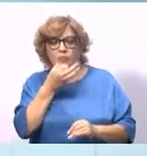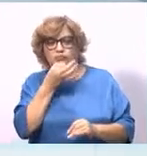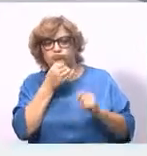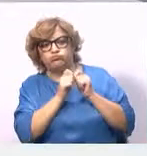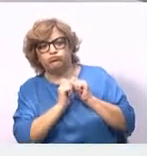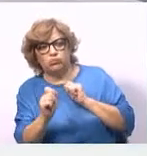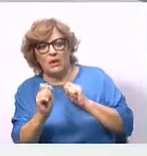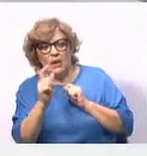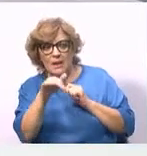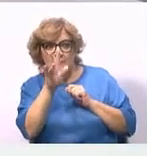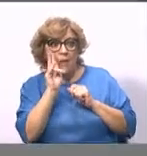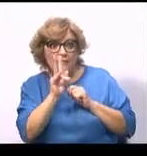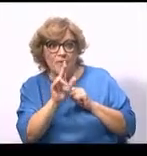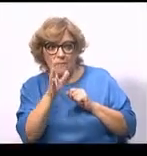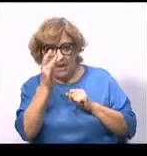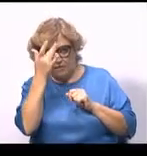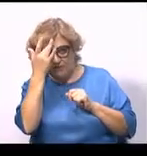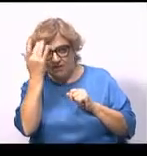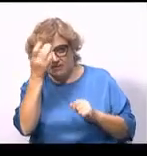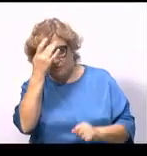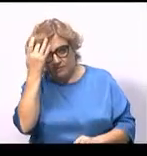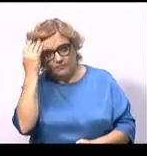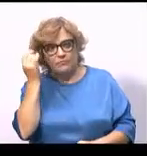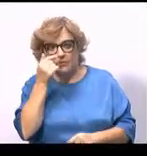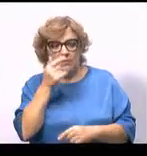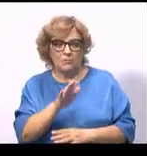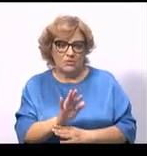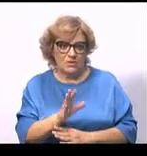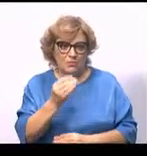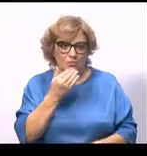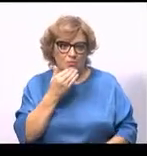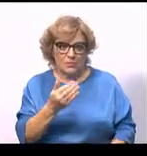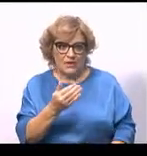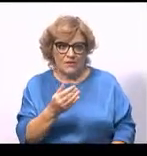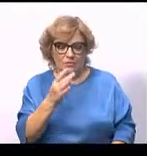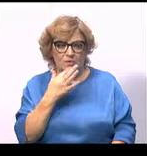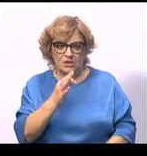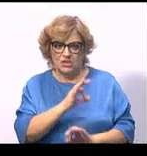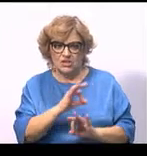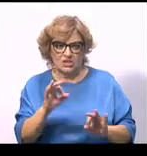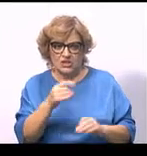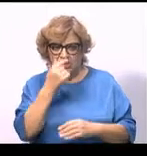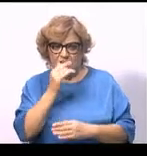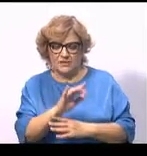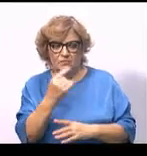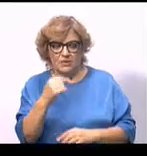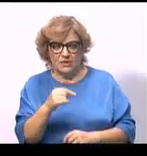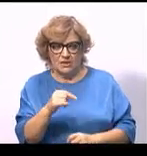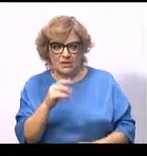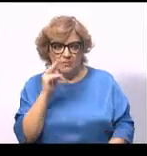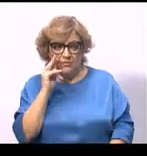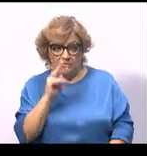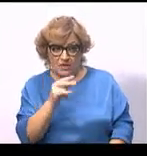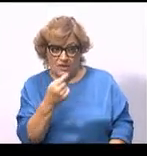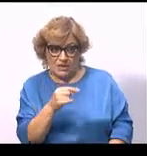Exatamente. Se houver essa possibilidade. Por exemplo, aqui, muito obrigado por um excelente exemplo. Nós temos aqui, como os telespectadores